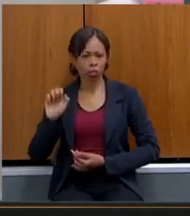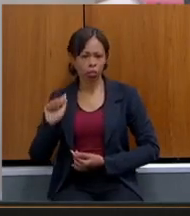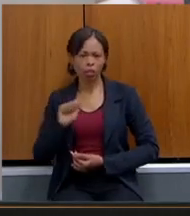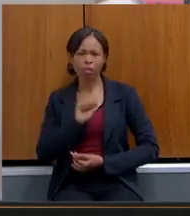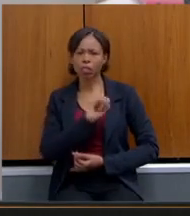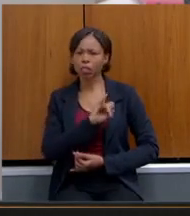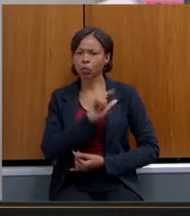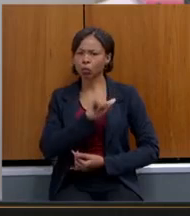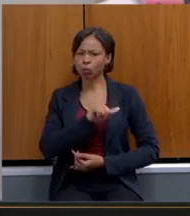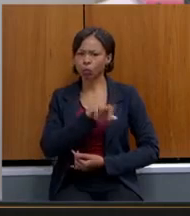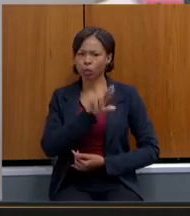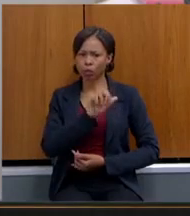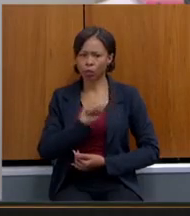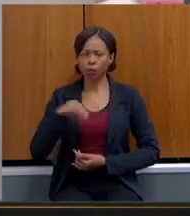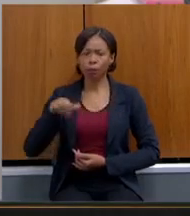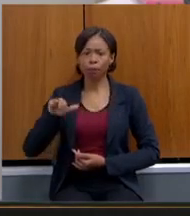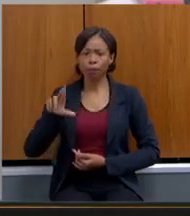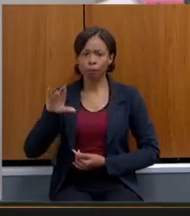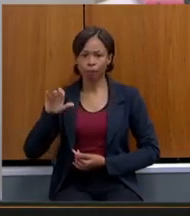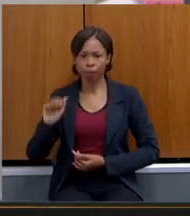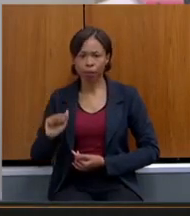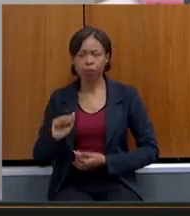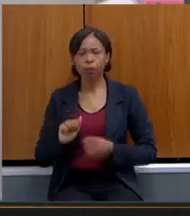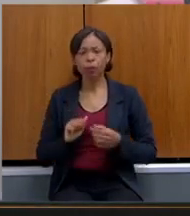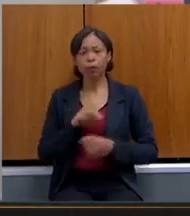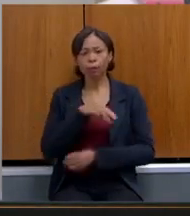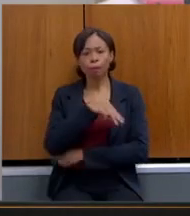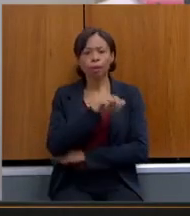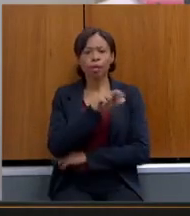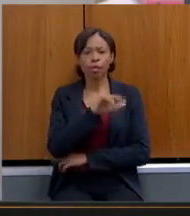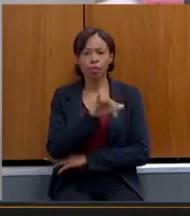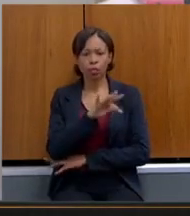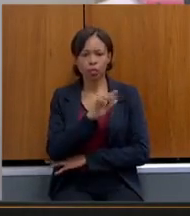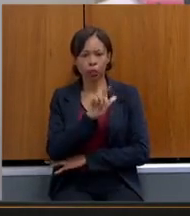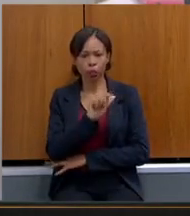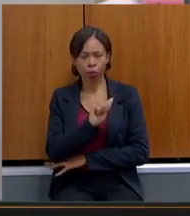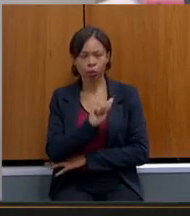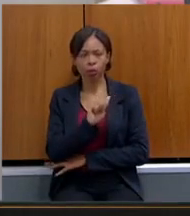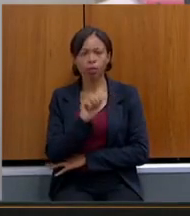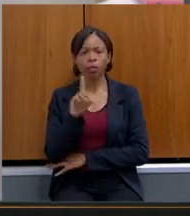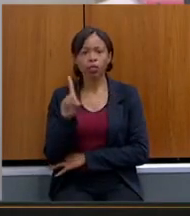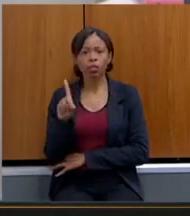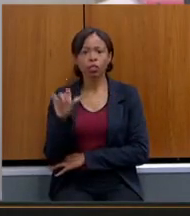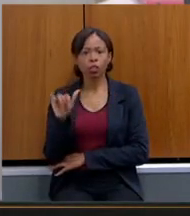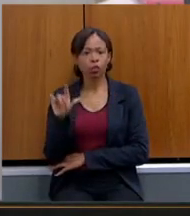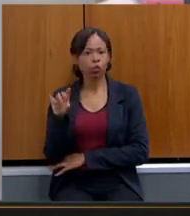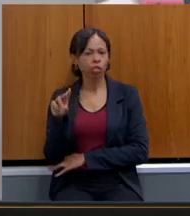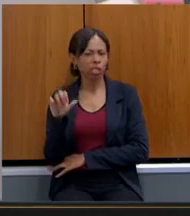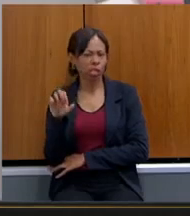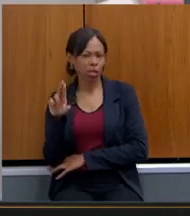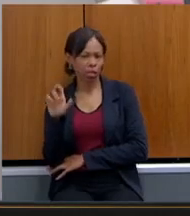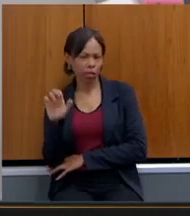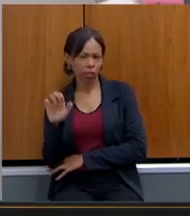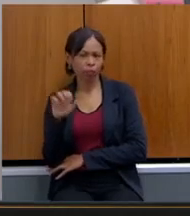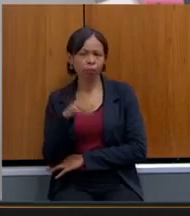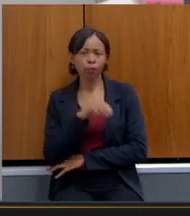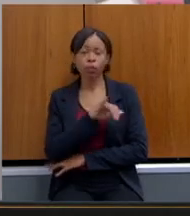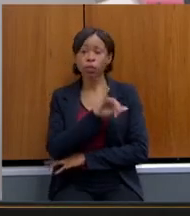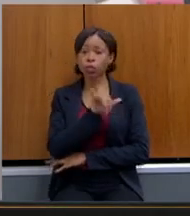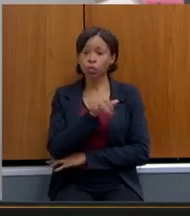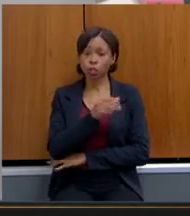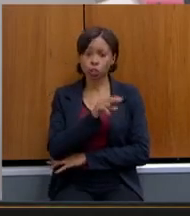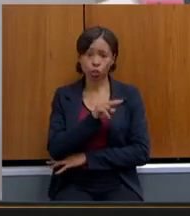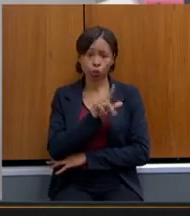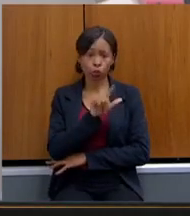Silmara Gomes Márcia Patrícia Maris Telma Santos dircilene Lina gilvando